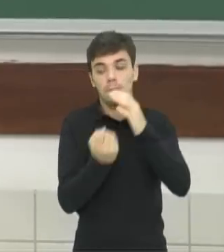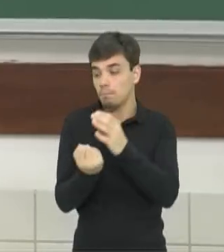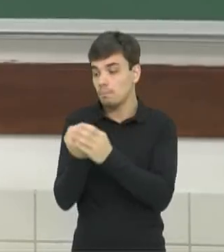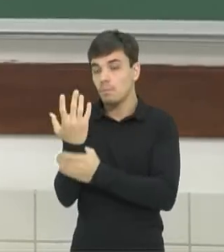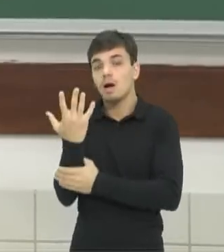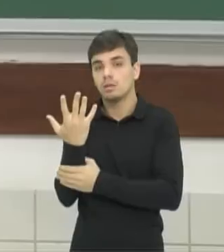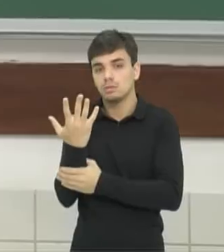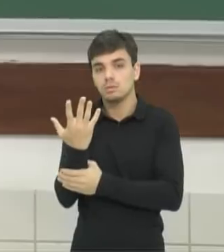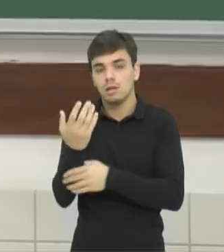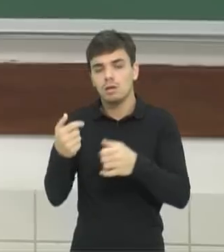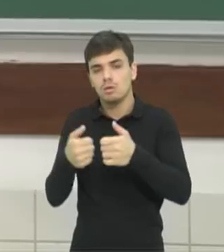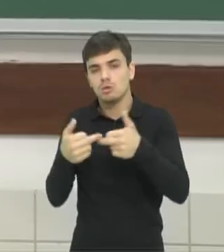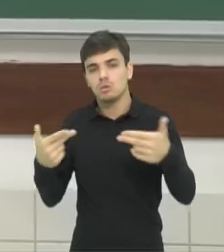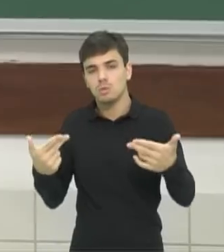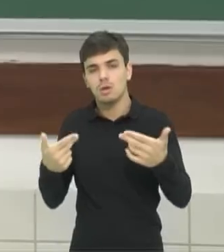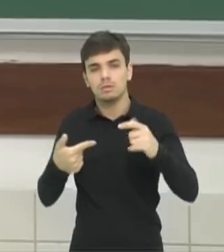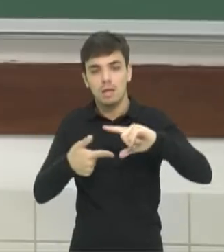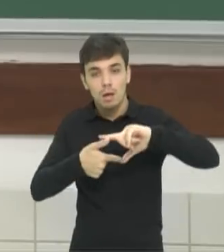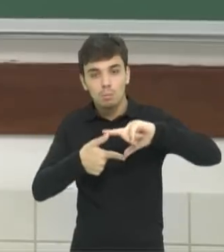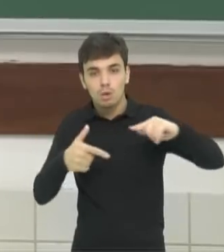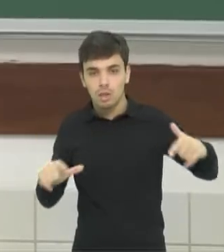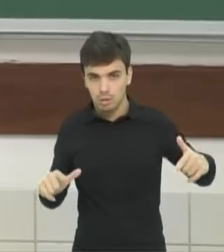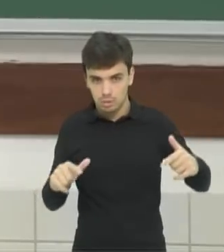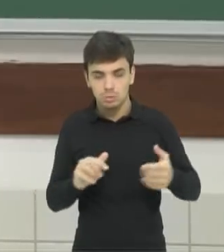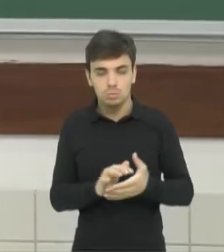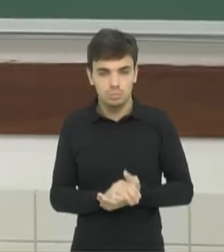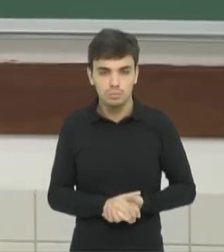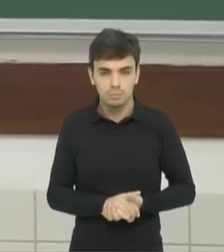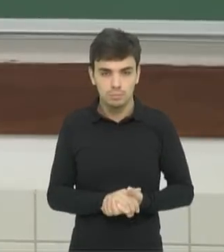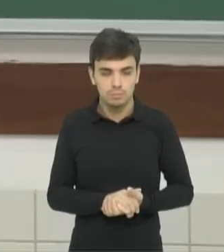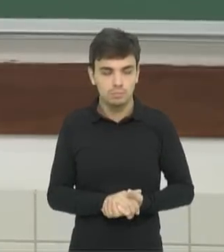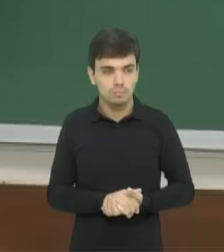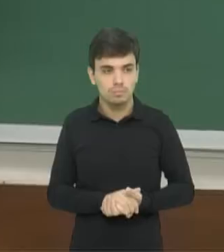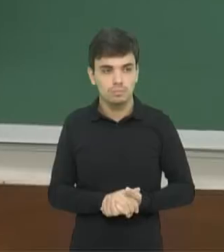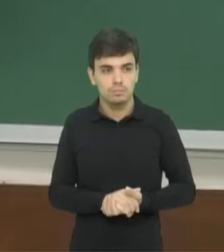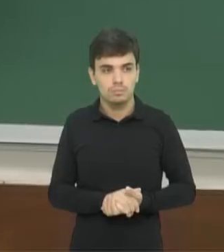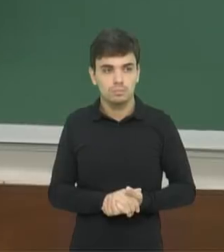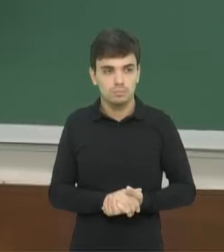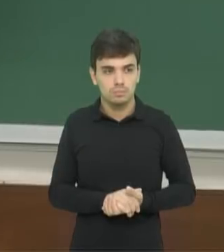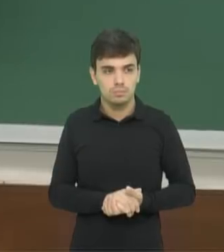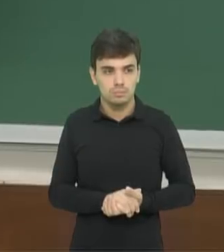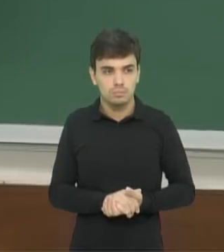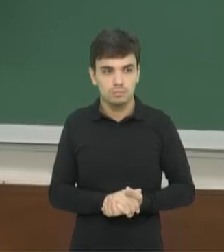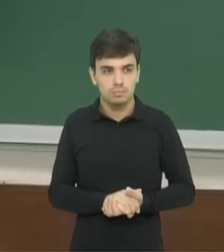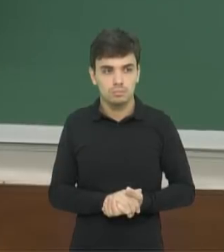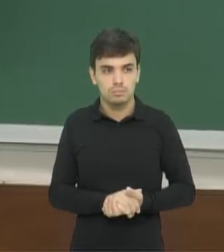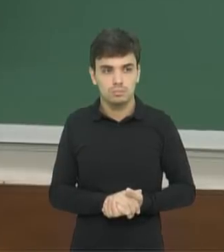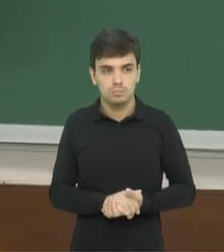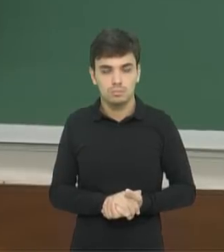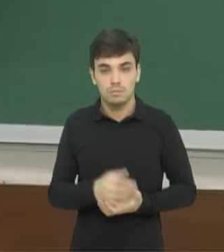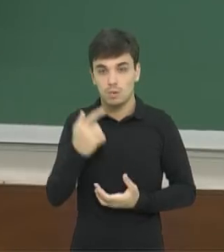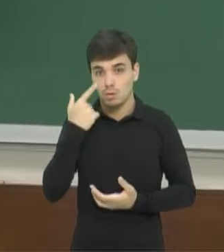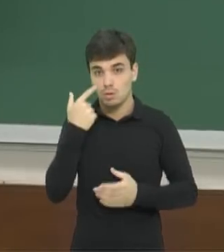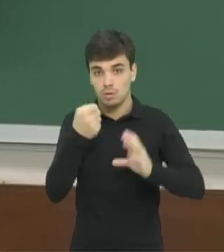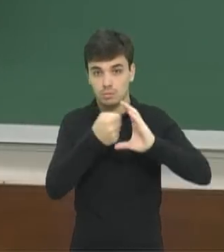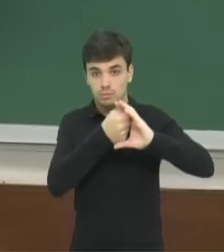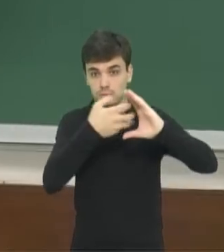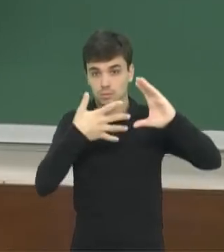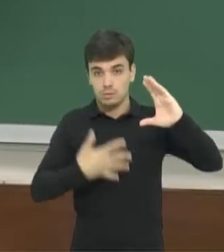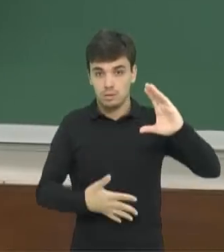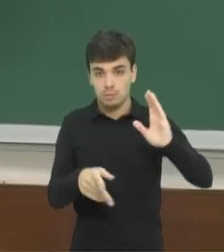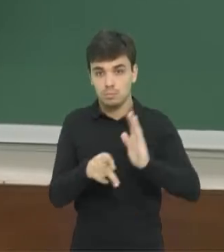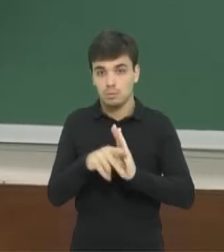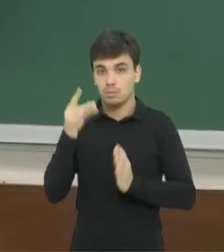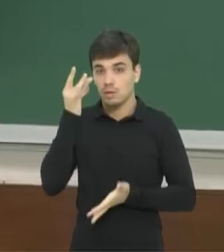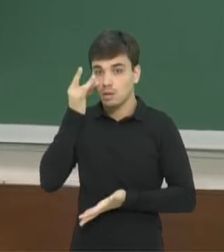que entram no modernismo. Então vamos lá, vamos ver mais sobre. Olha só, gente, características do realismo, vamos falar sobre isso